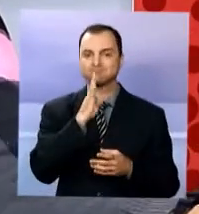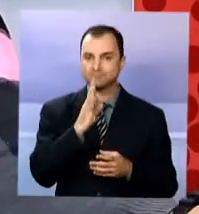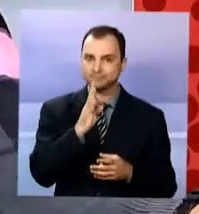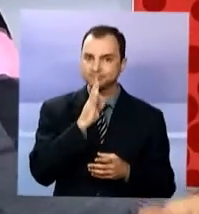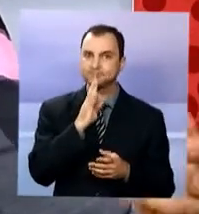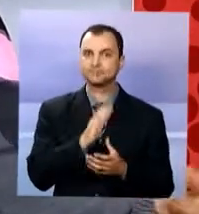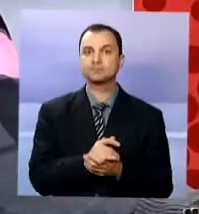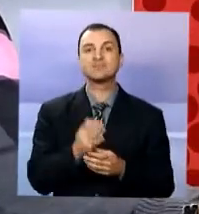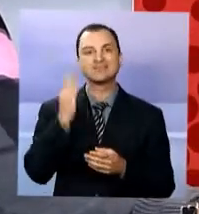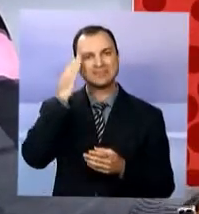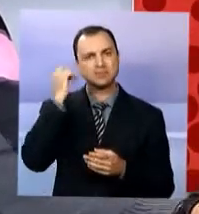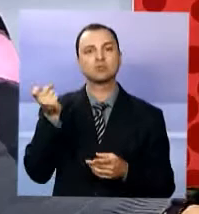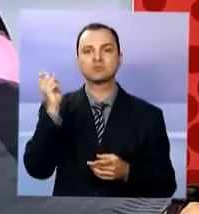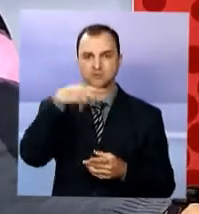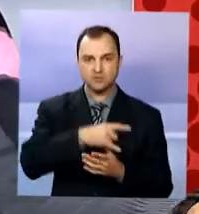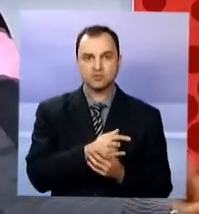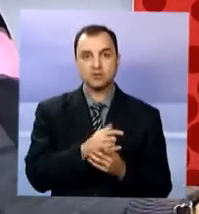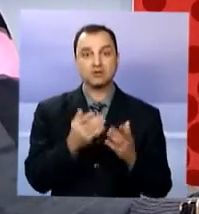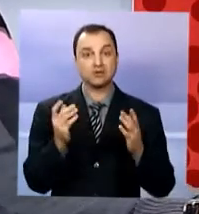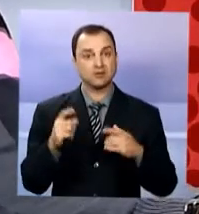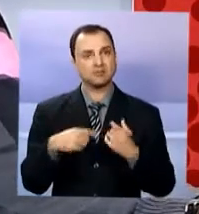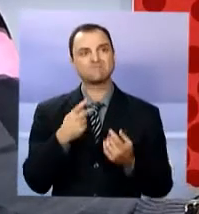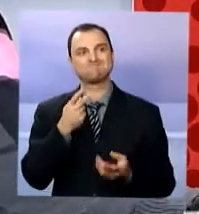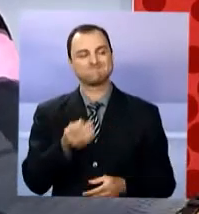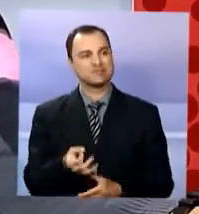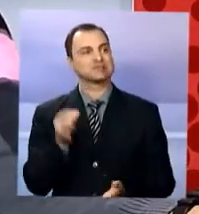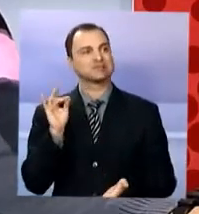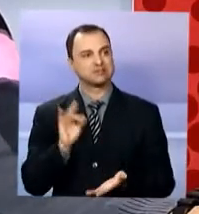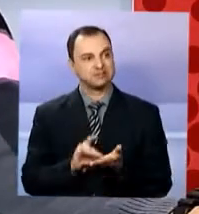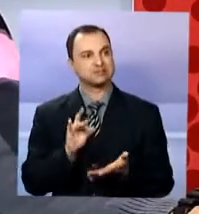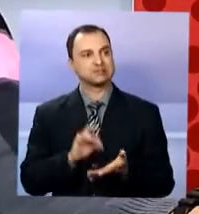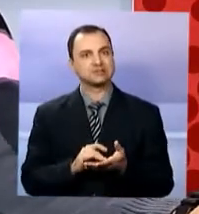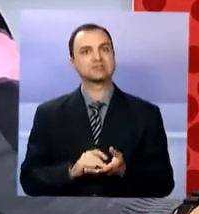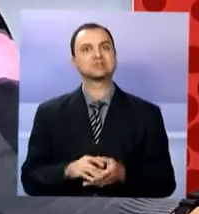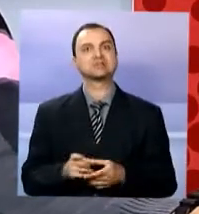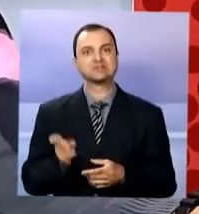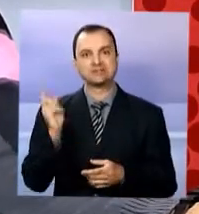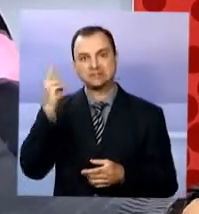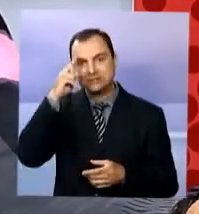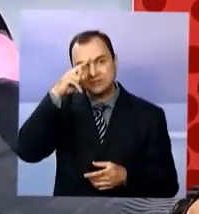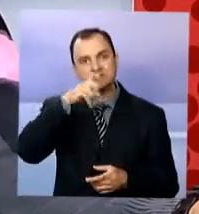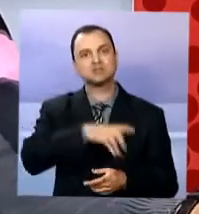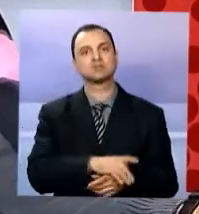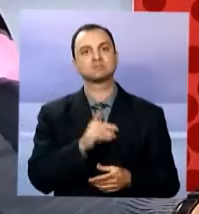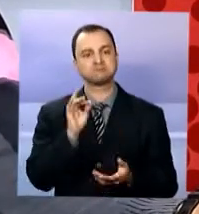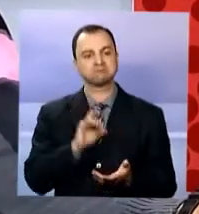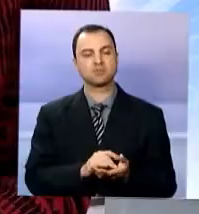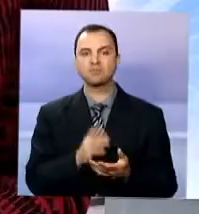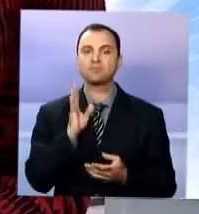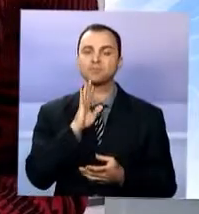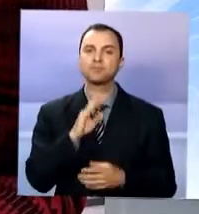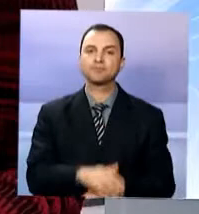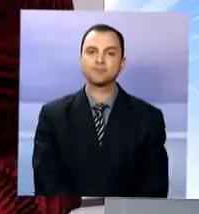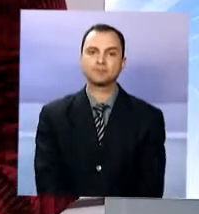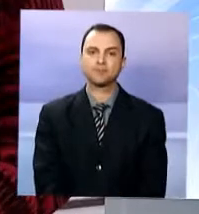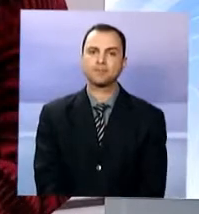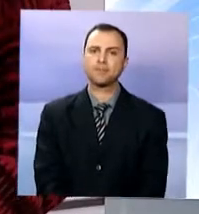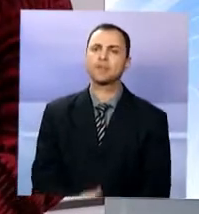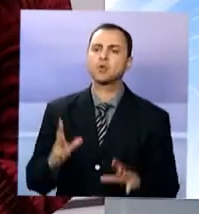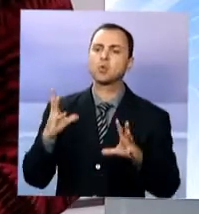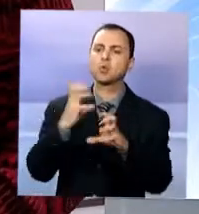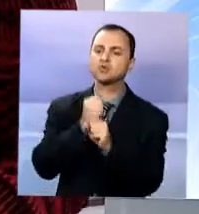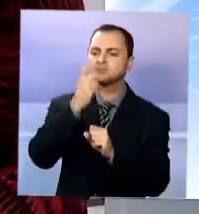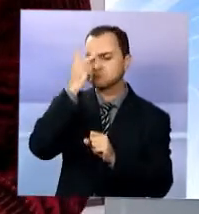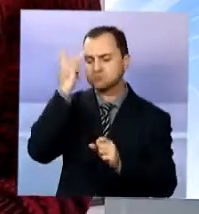conhecer né para saber a dificuldade que é para falar por realmente os caras que do desdobro para tacna então é muito legal e